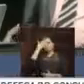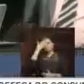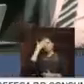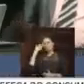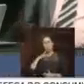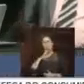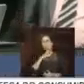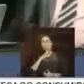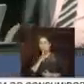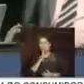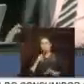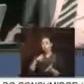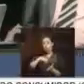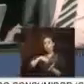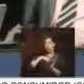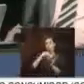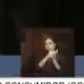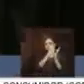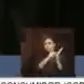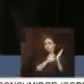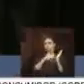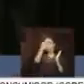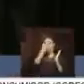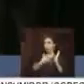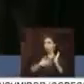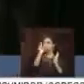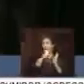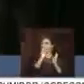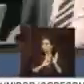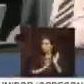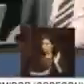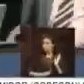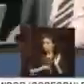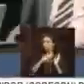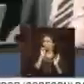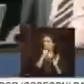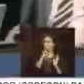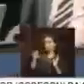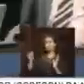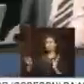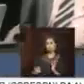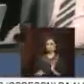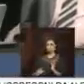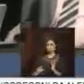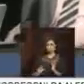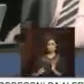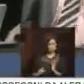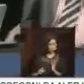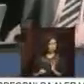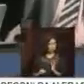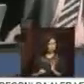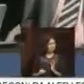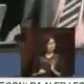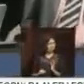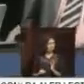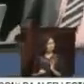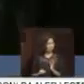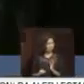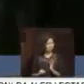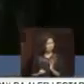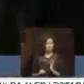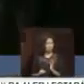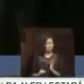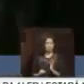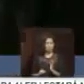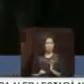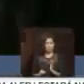pela presidência que estão assinadas. Com parecer da Procuradoria da Casa. Tem um parecer e é uma alimentação que não pode dar o